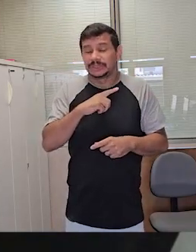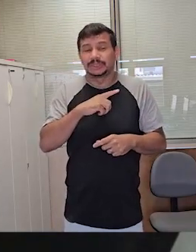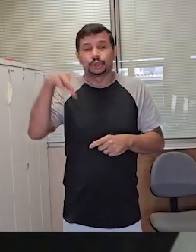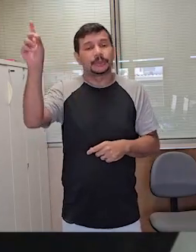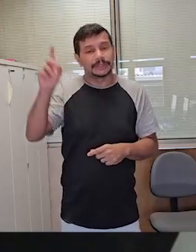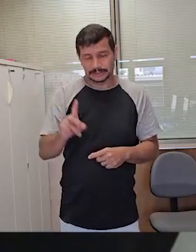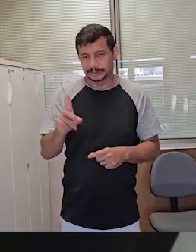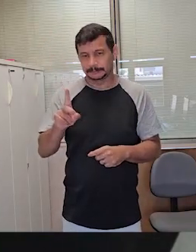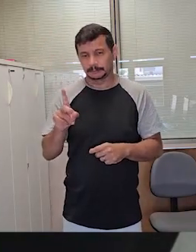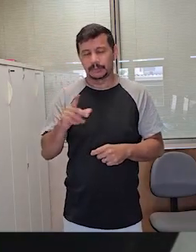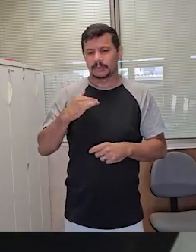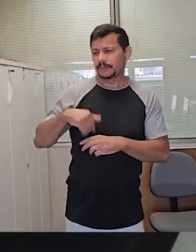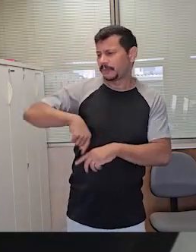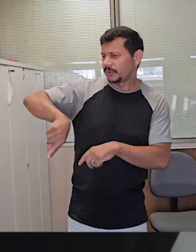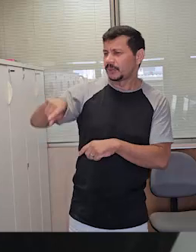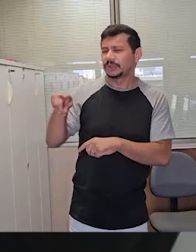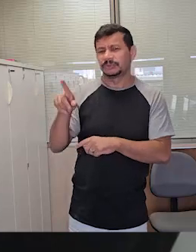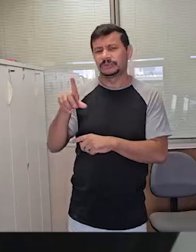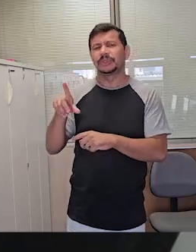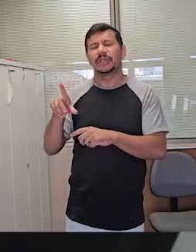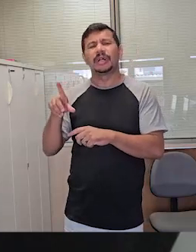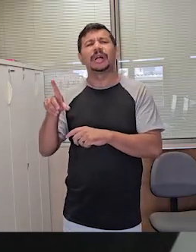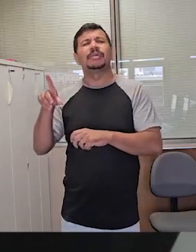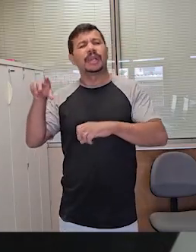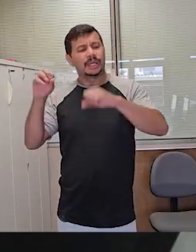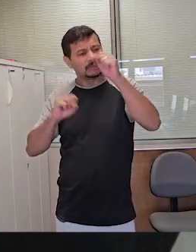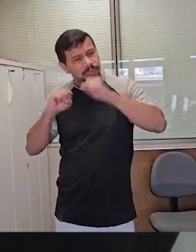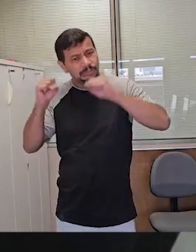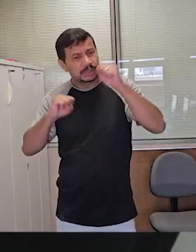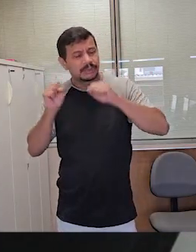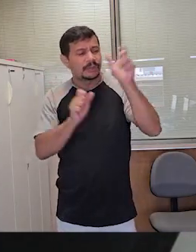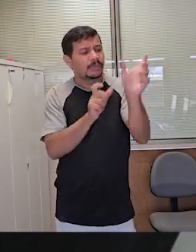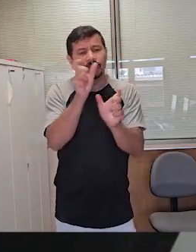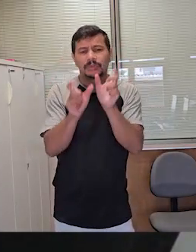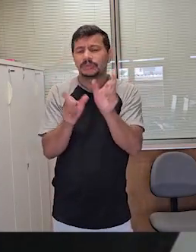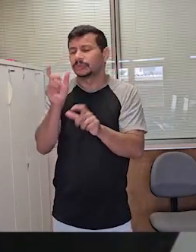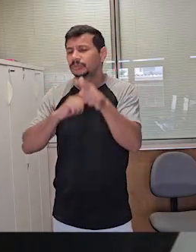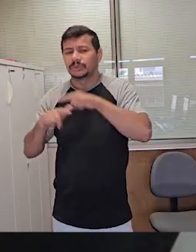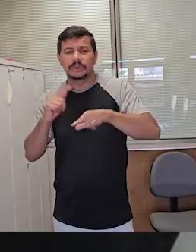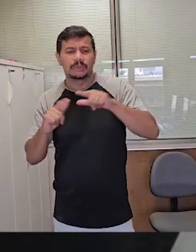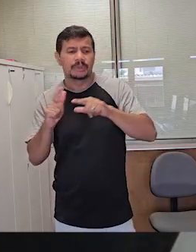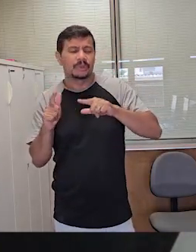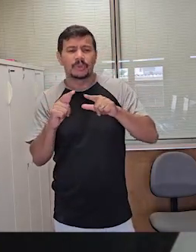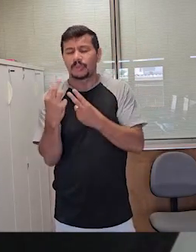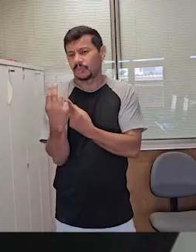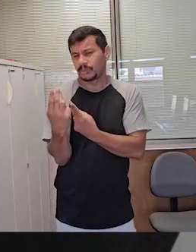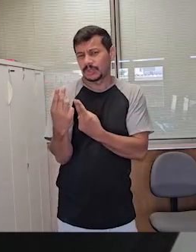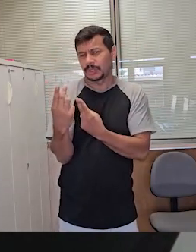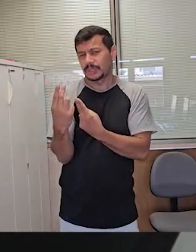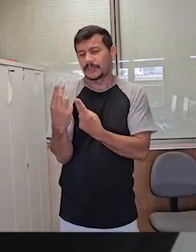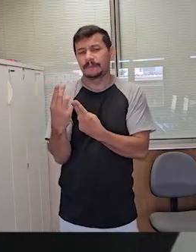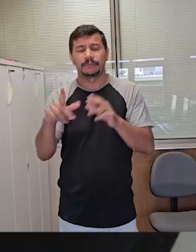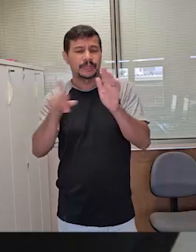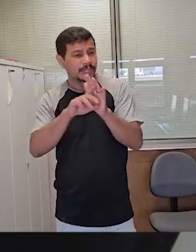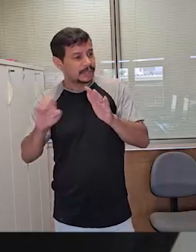nós enxergamos todo mundo como trabalhador, como ser humano, que merece respeito, que merece que a lei proteja e que merece que os